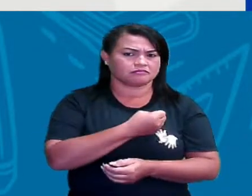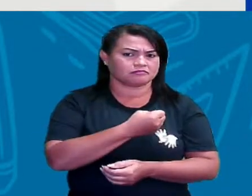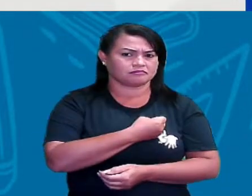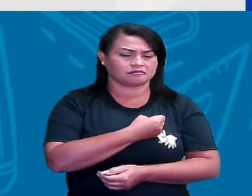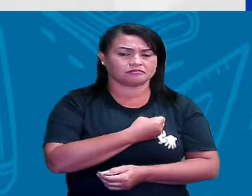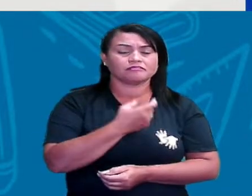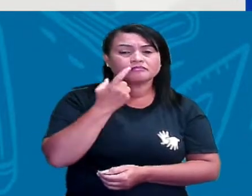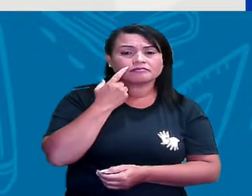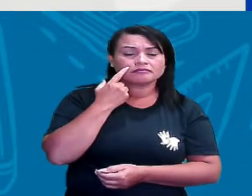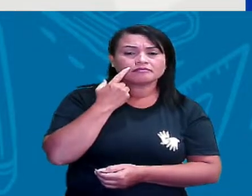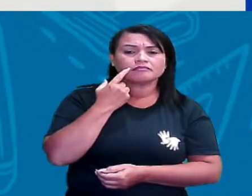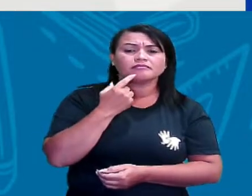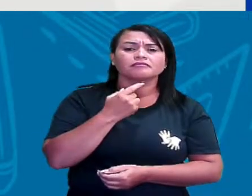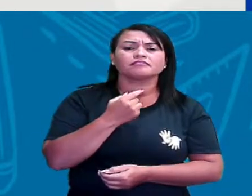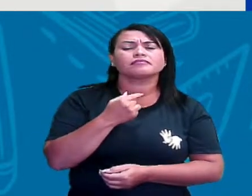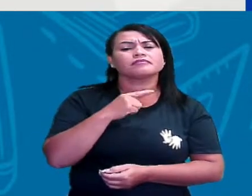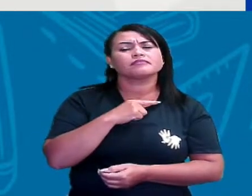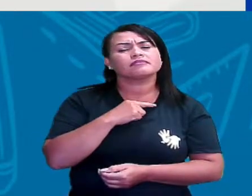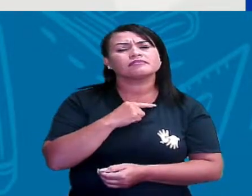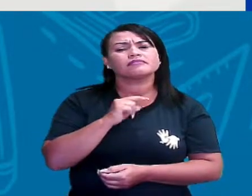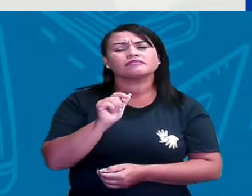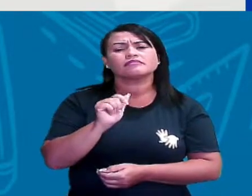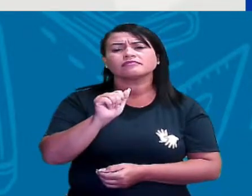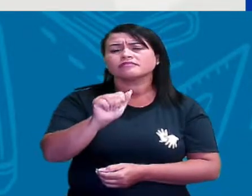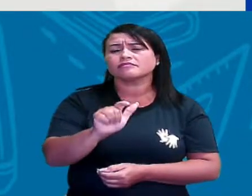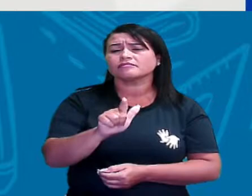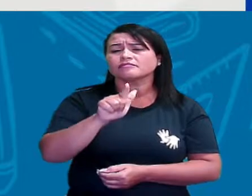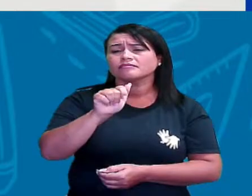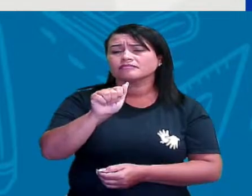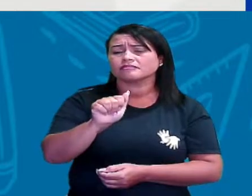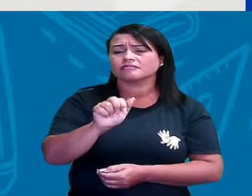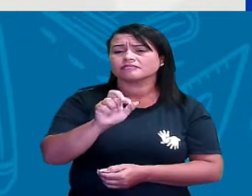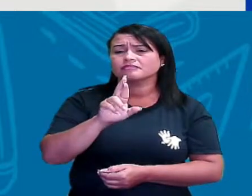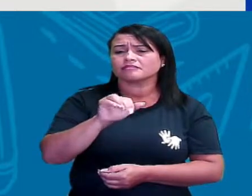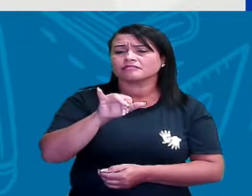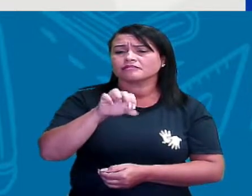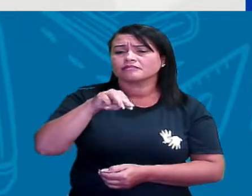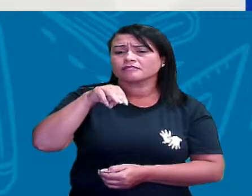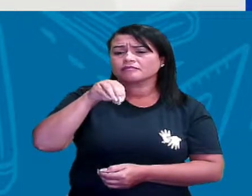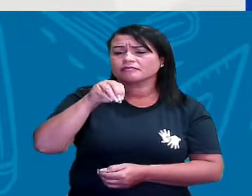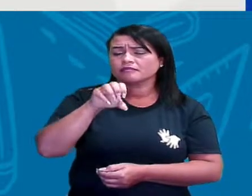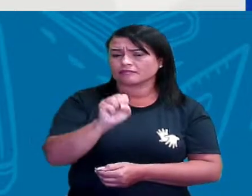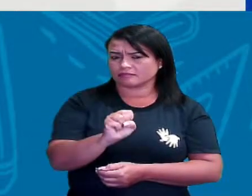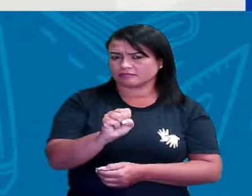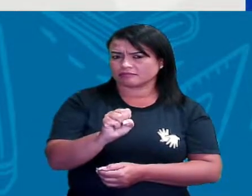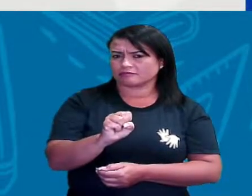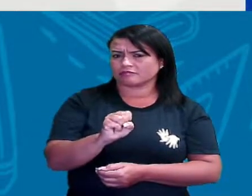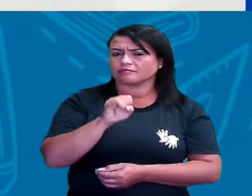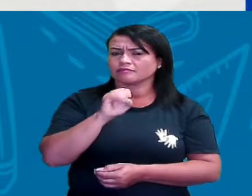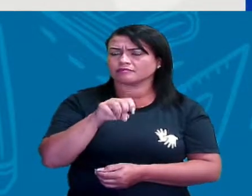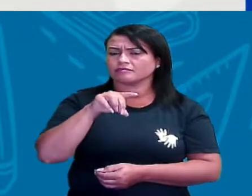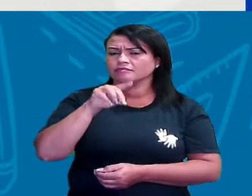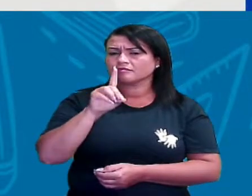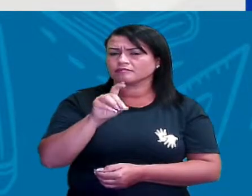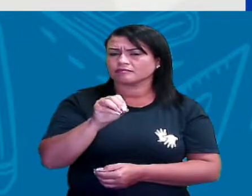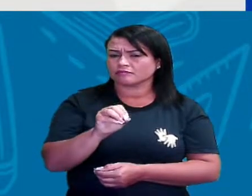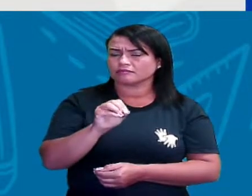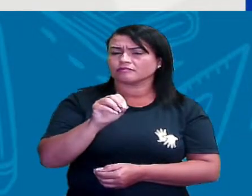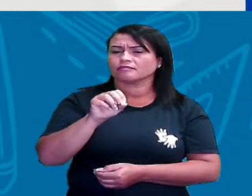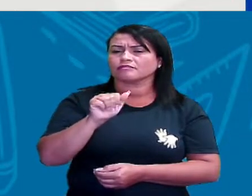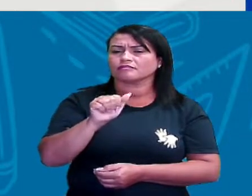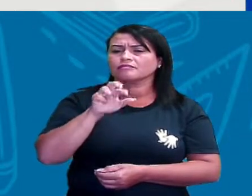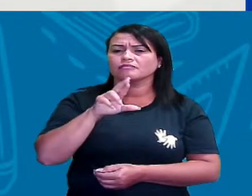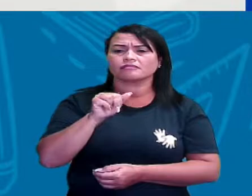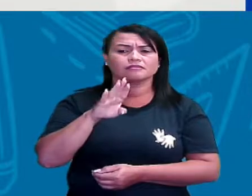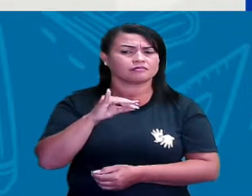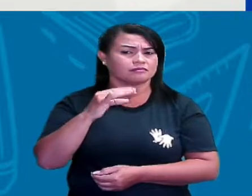seguinte, ó. Algarismos indo-arábicos, tá? Então, como eu falei para vocês, logo lá no começo da nossa aula, o seguinte, com esses algarismos